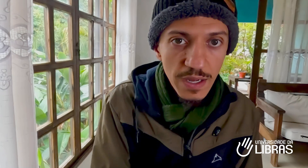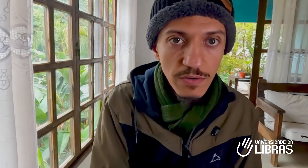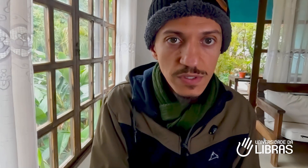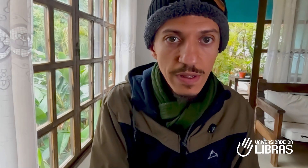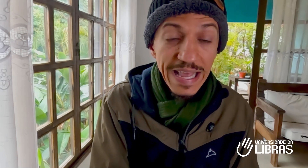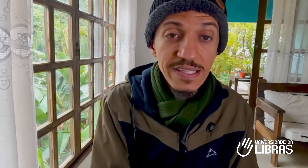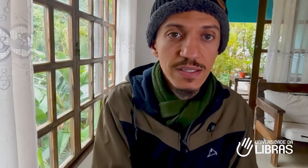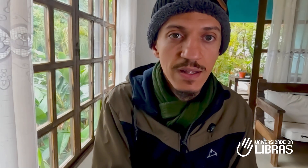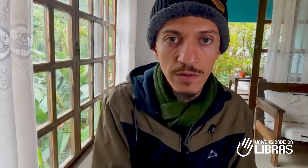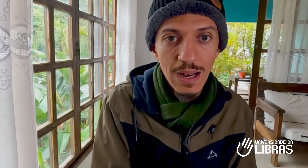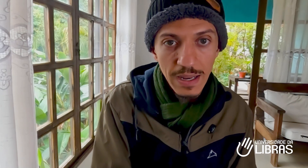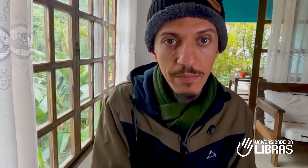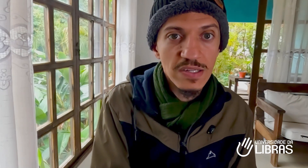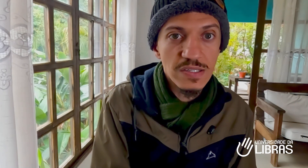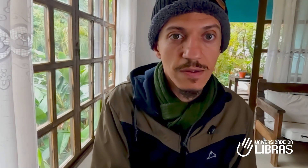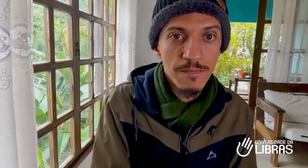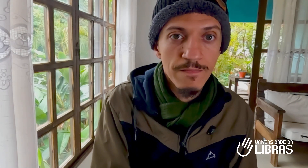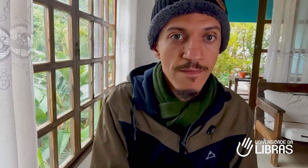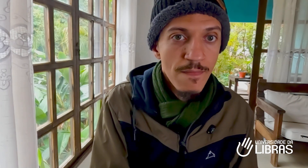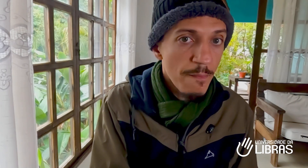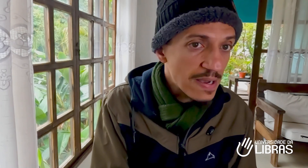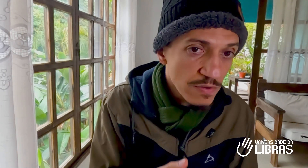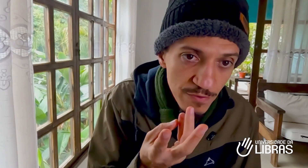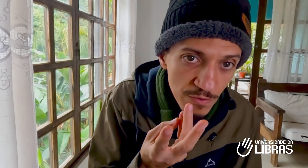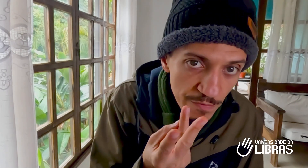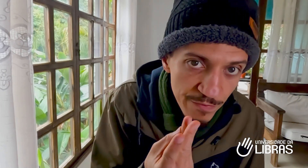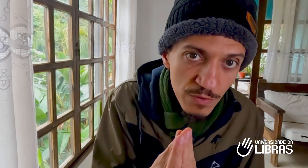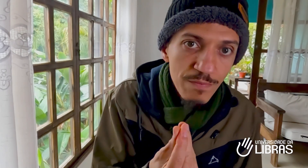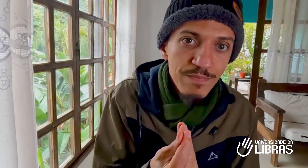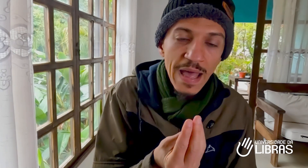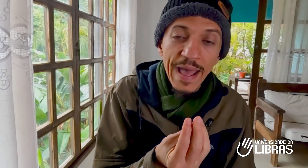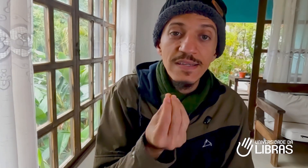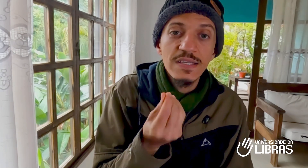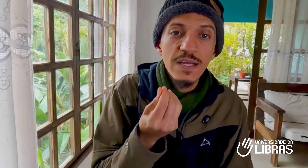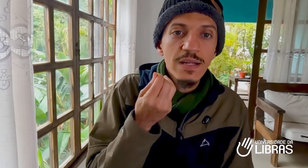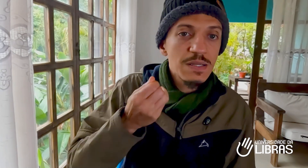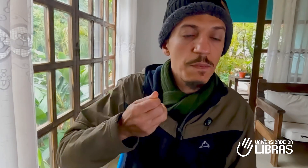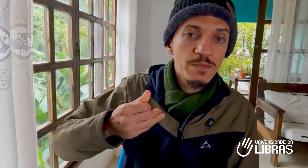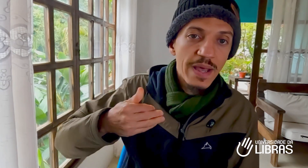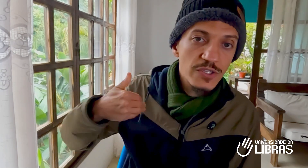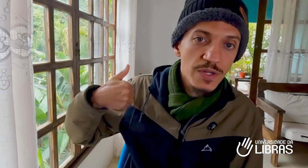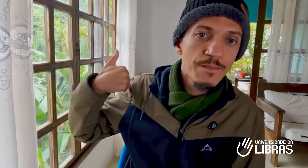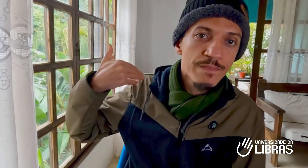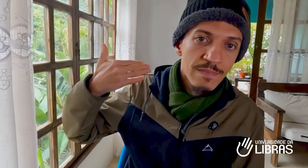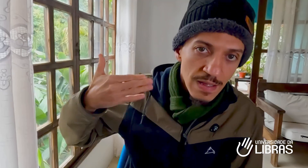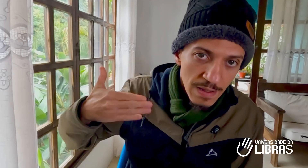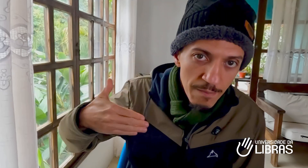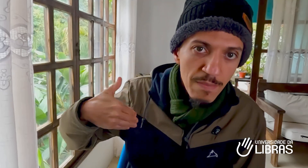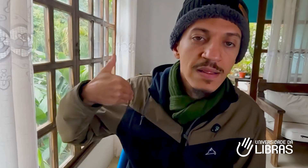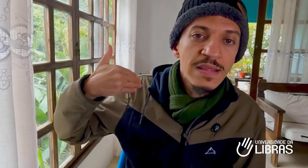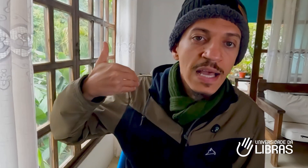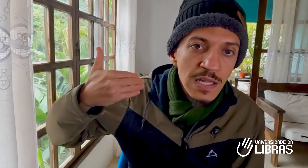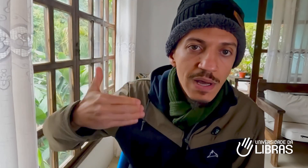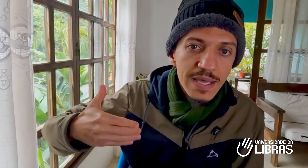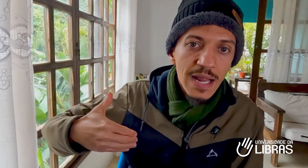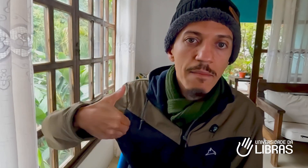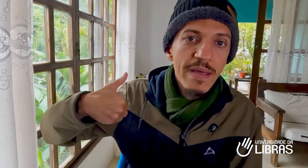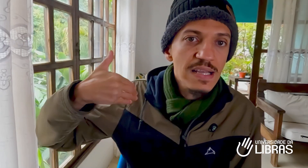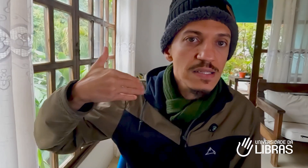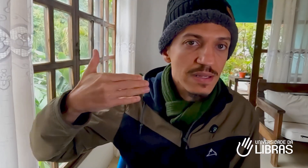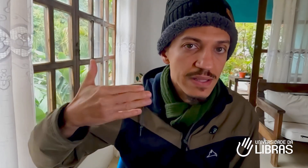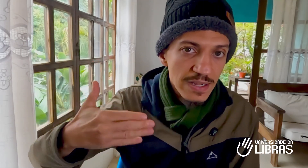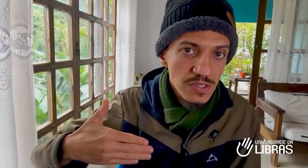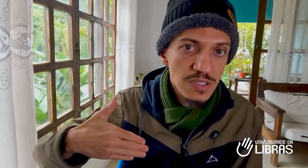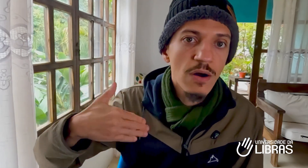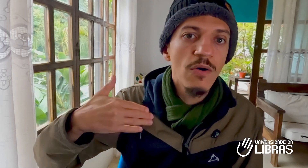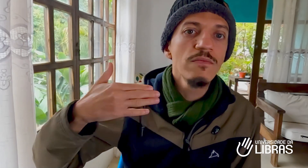tantos anos ensinando a Libras, mas no fundo, ensina simplesmente mantendo aquela